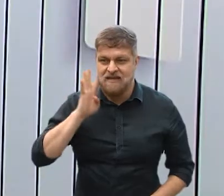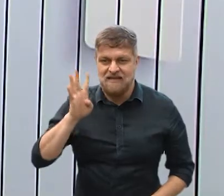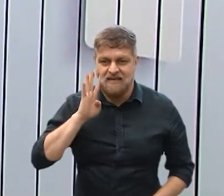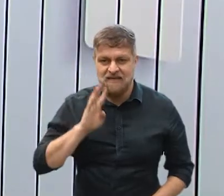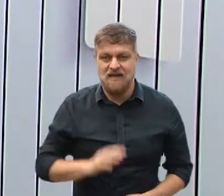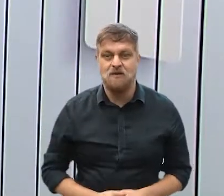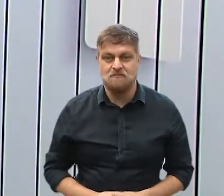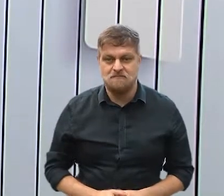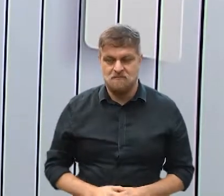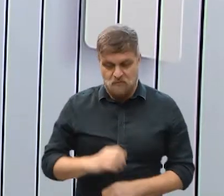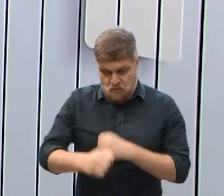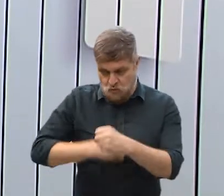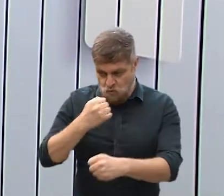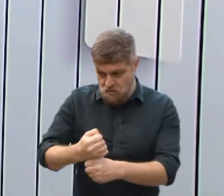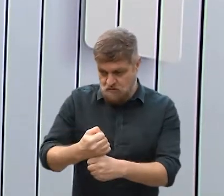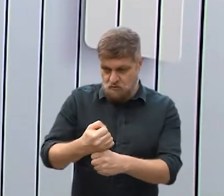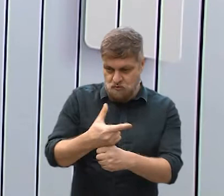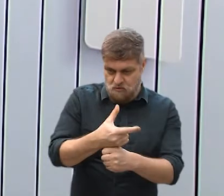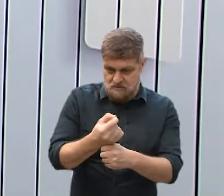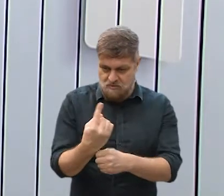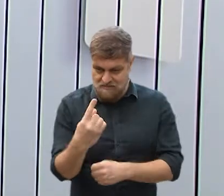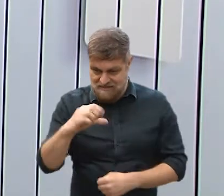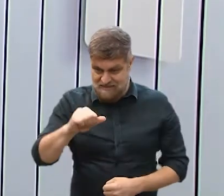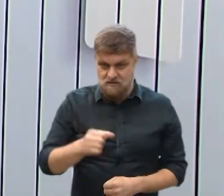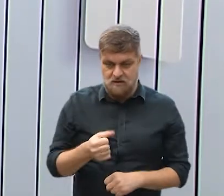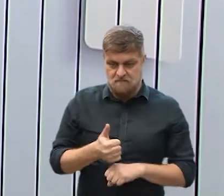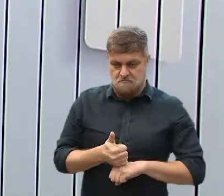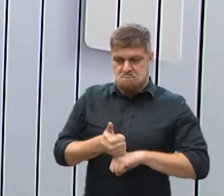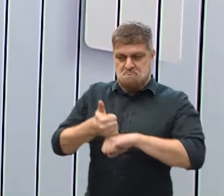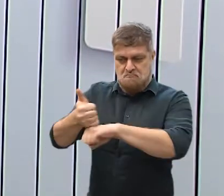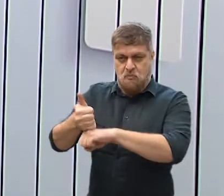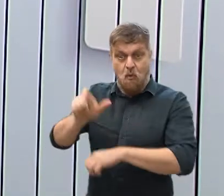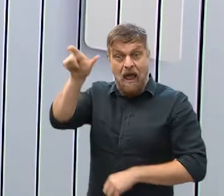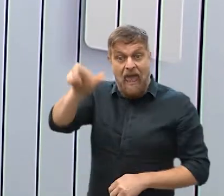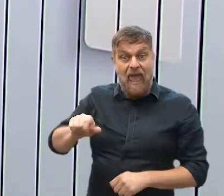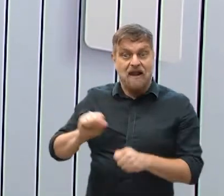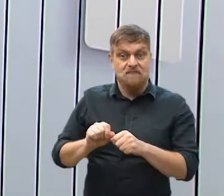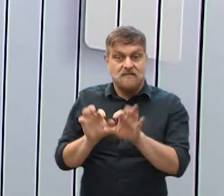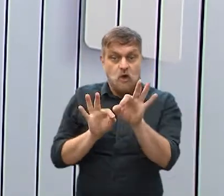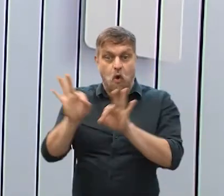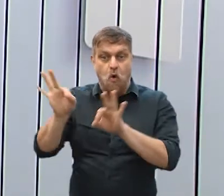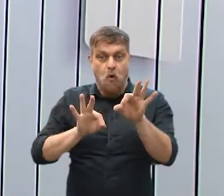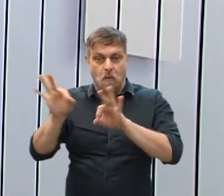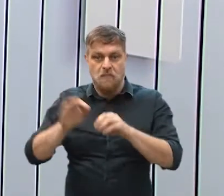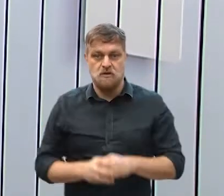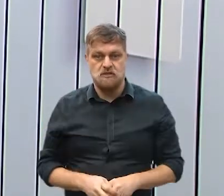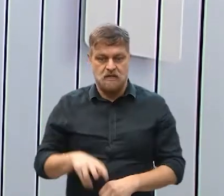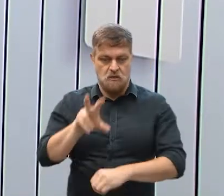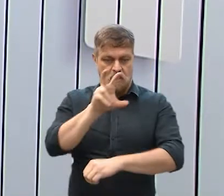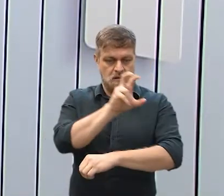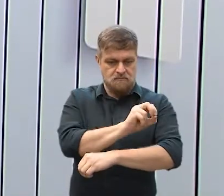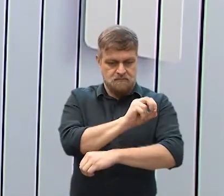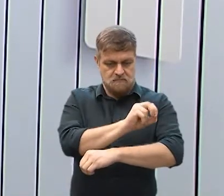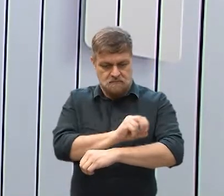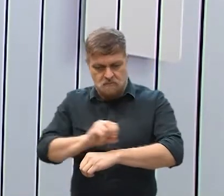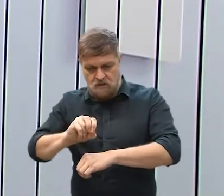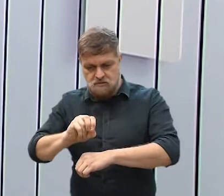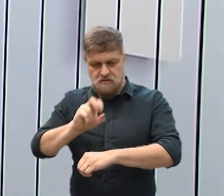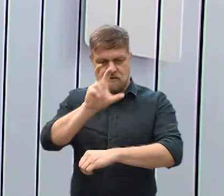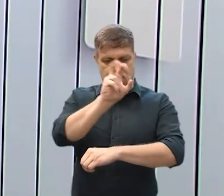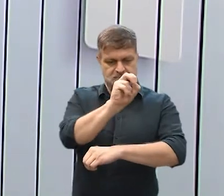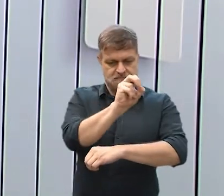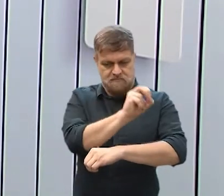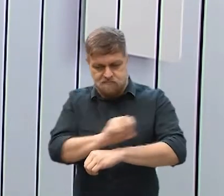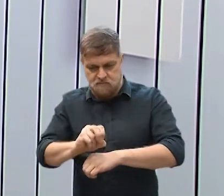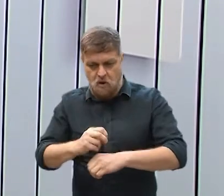foi recebida em 2019, né? Em reconhecimento ao projeto Robótica com Sucata, que desenvolveu